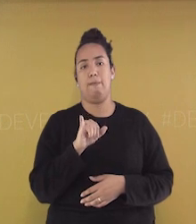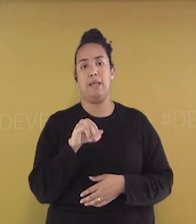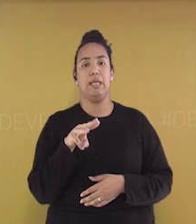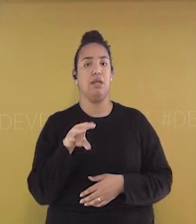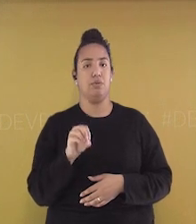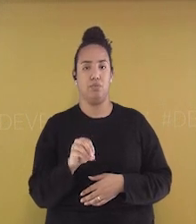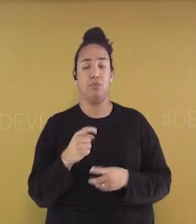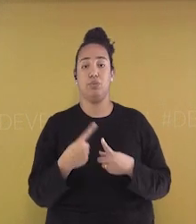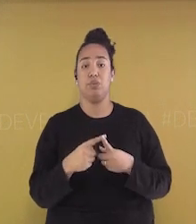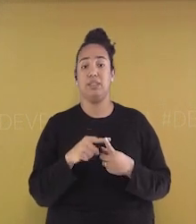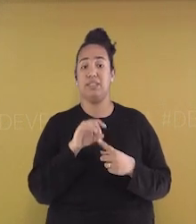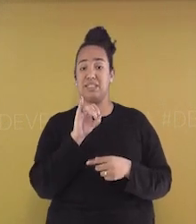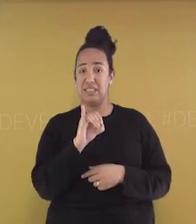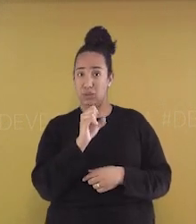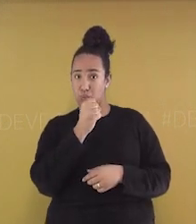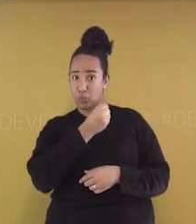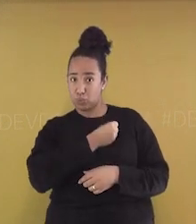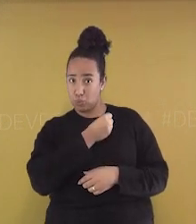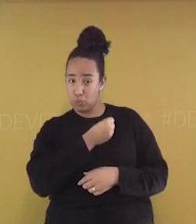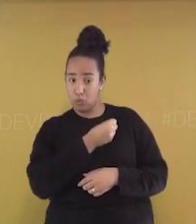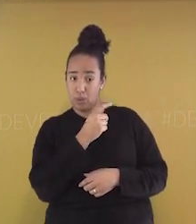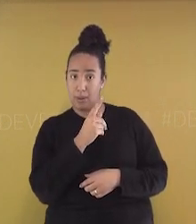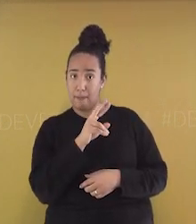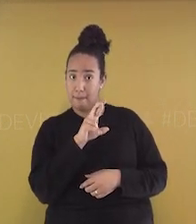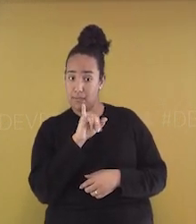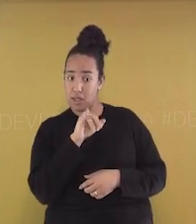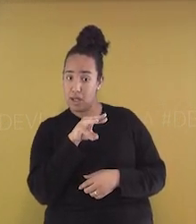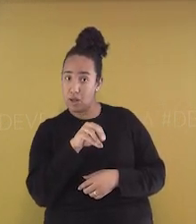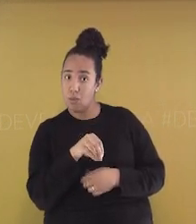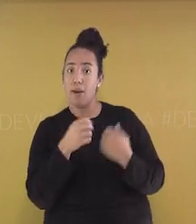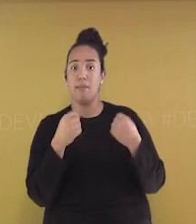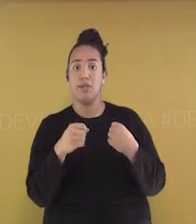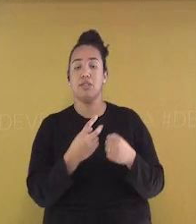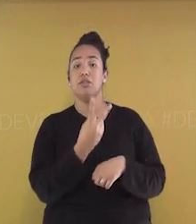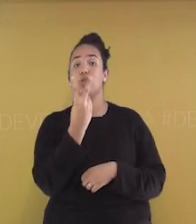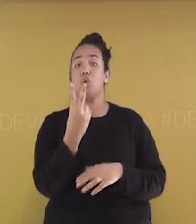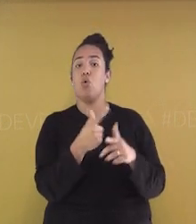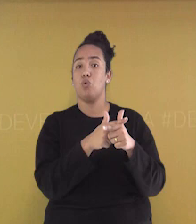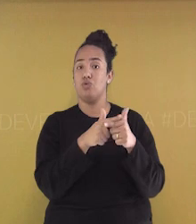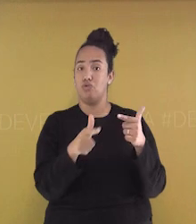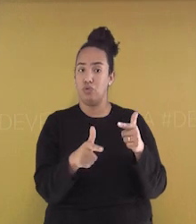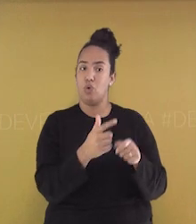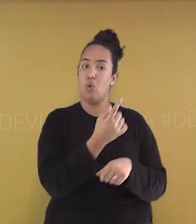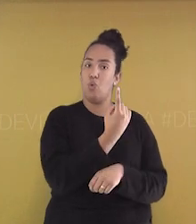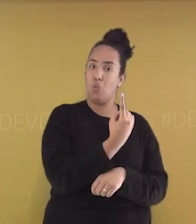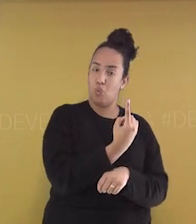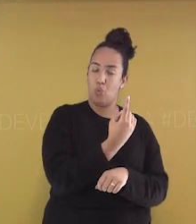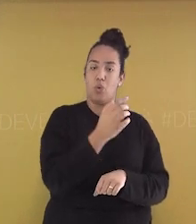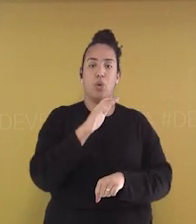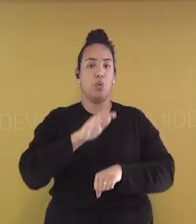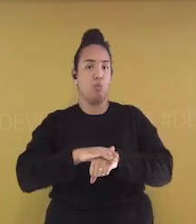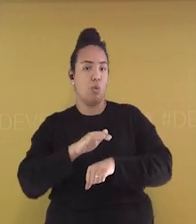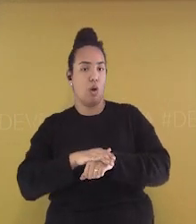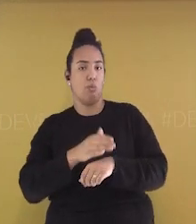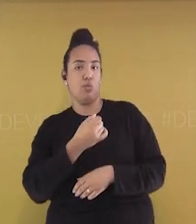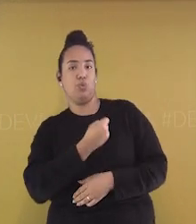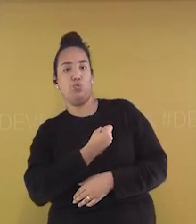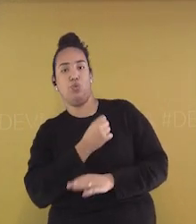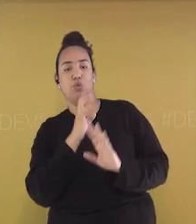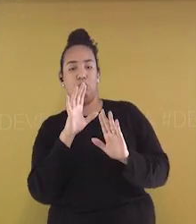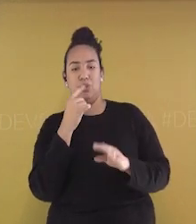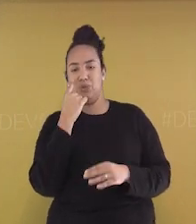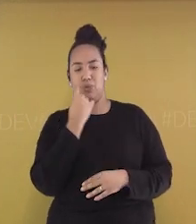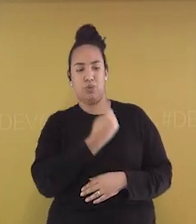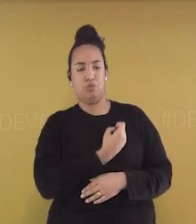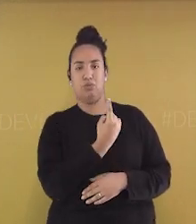dois divisores, o 1 e o próprio número. E no caso do 1, o seu único divisor vai ser ele